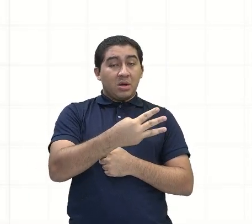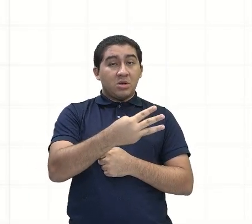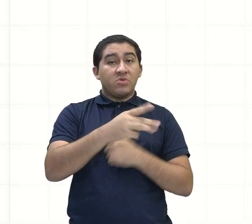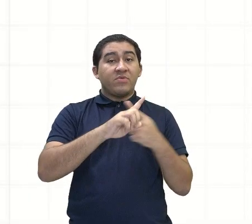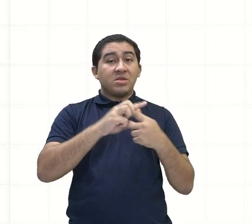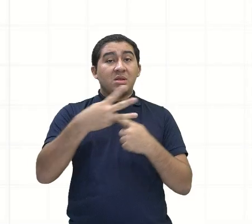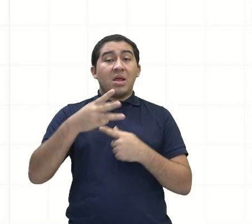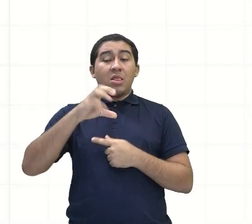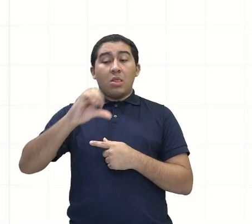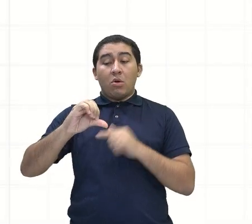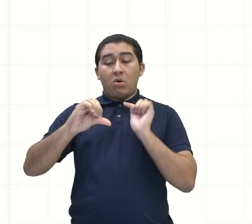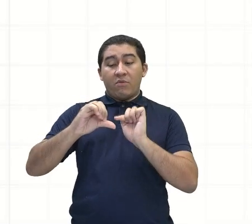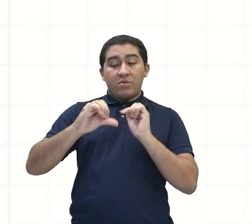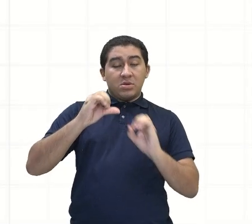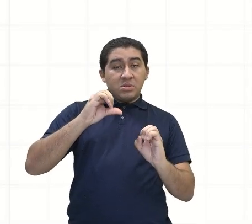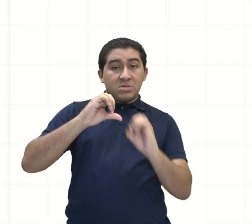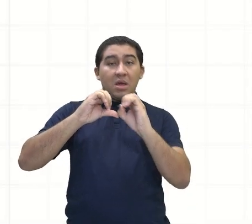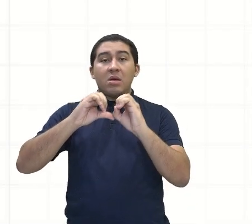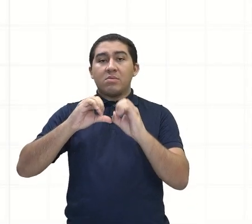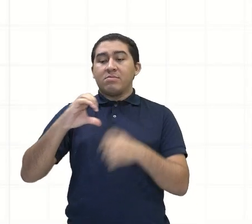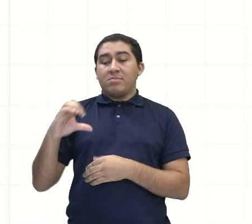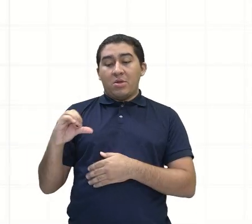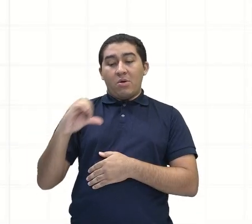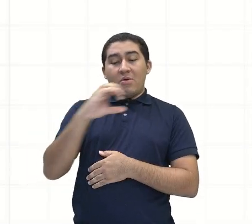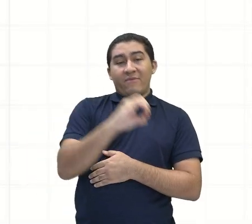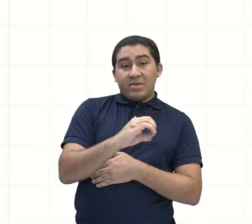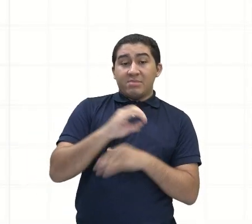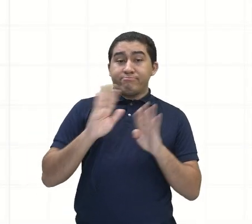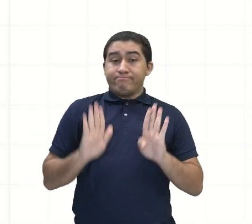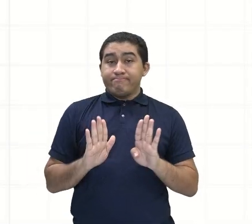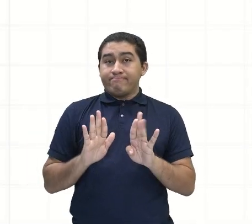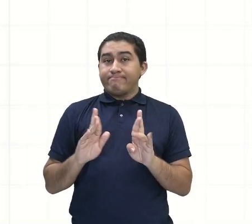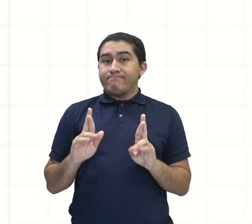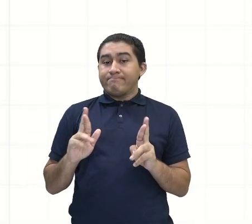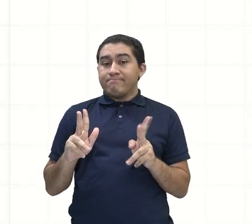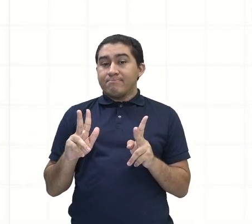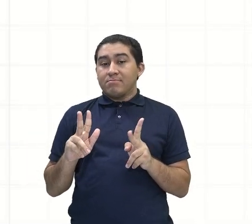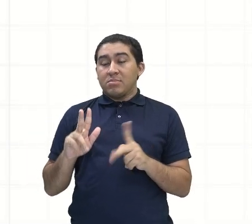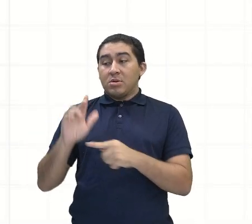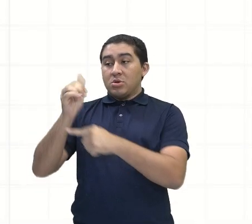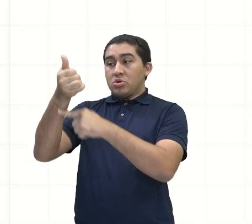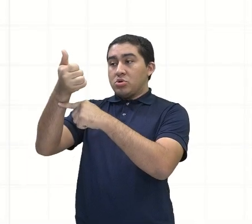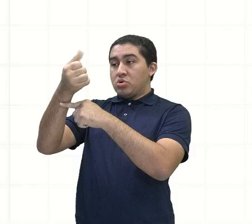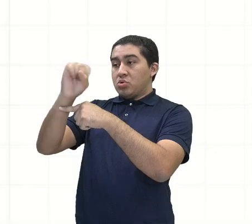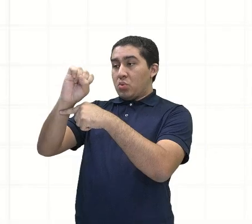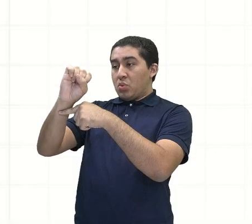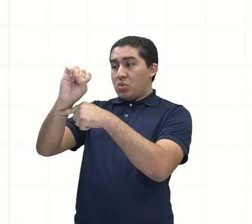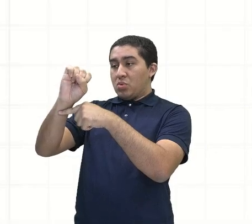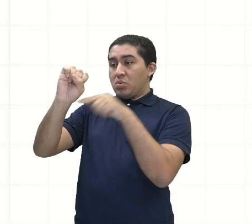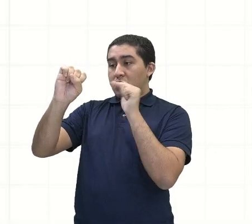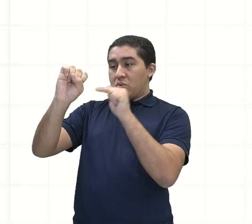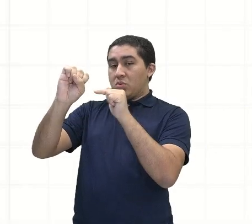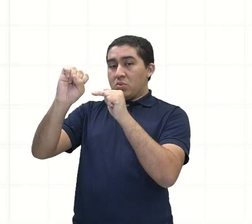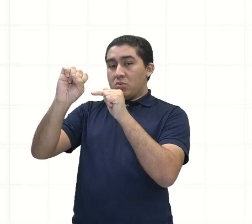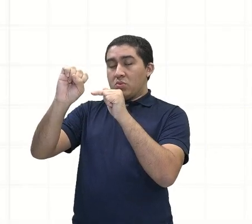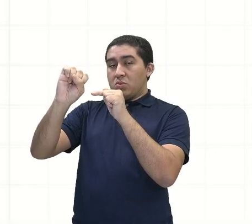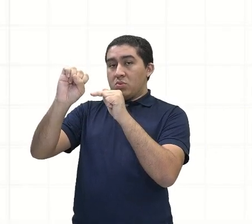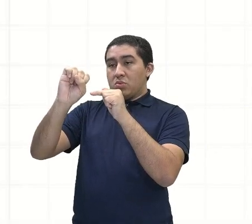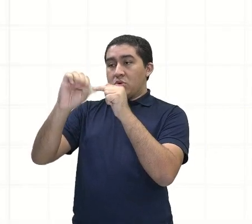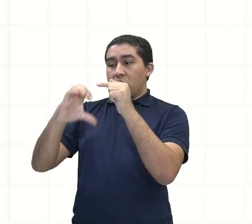e acrescenta o zerinho. 90, né? Opa! Então 18 sobre